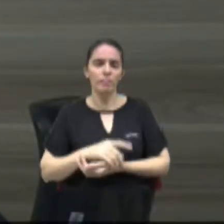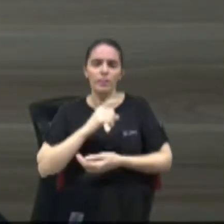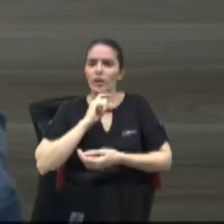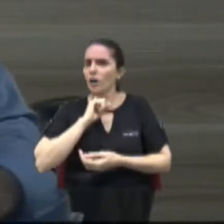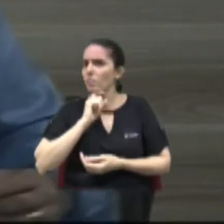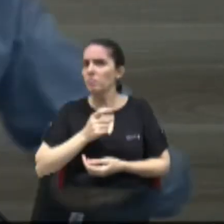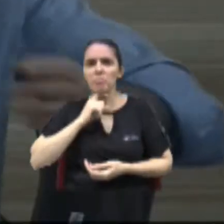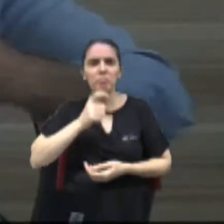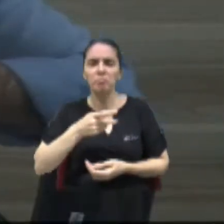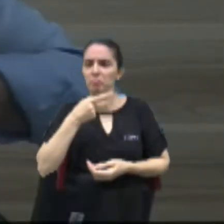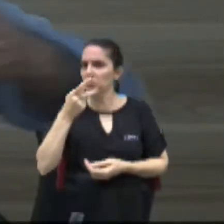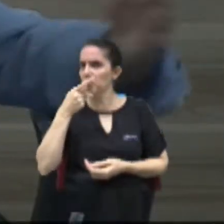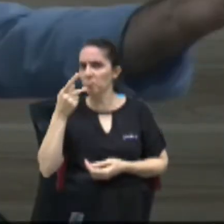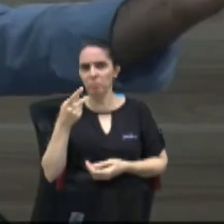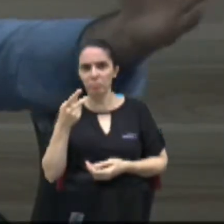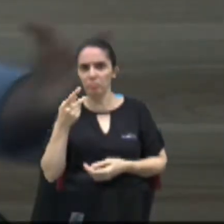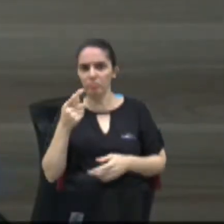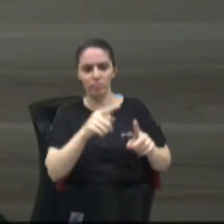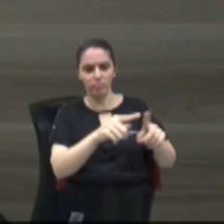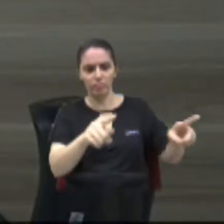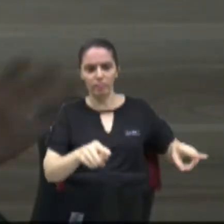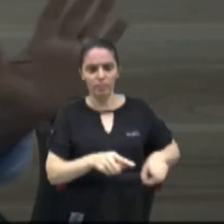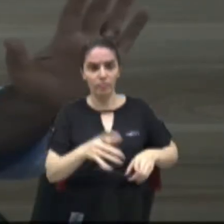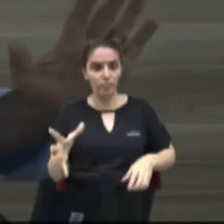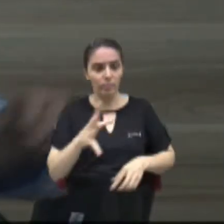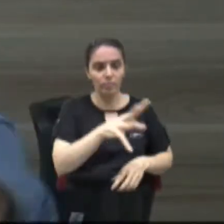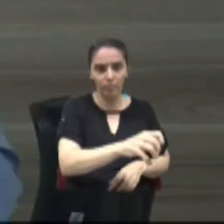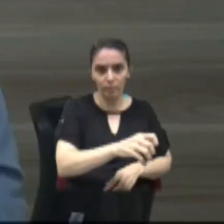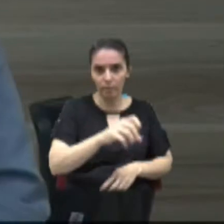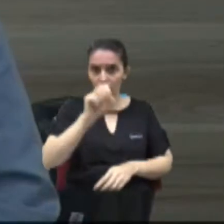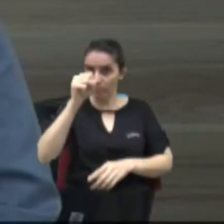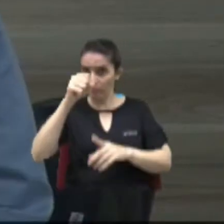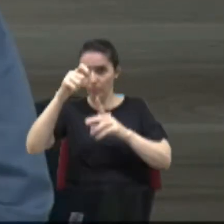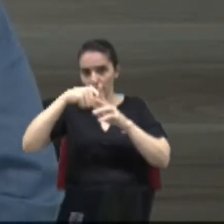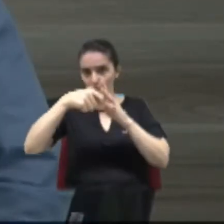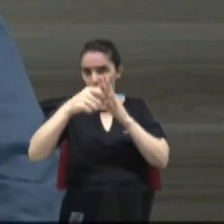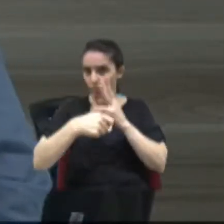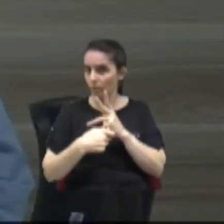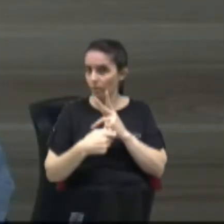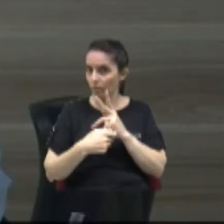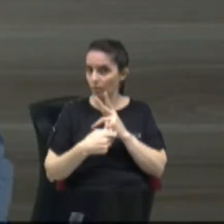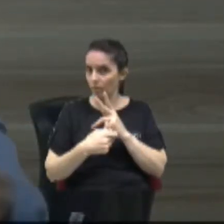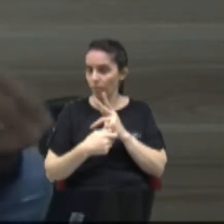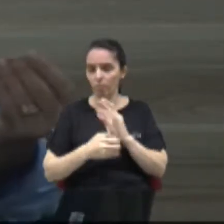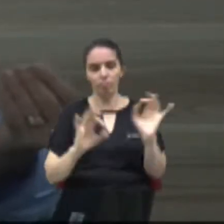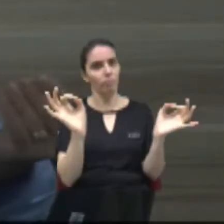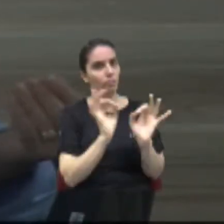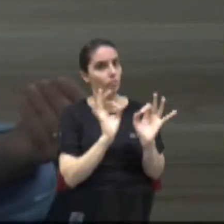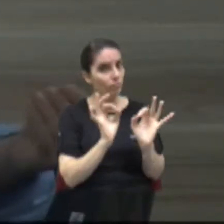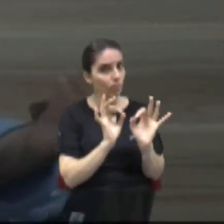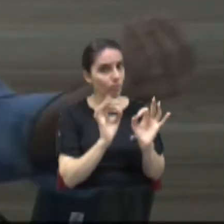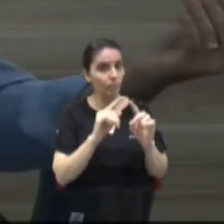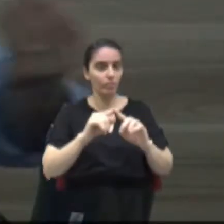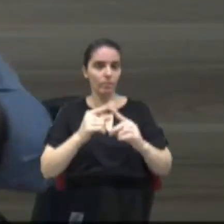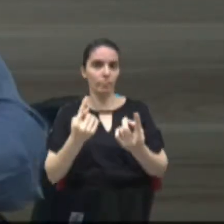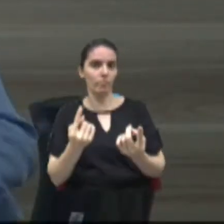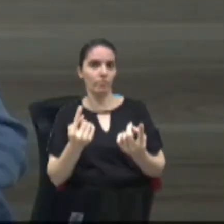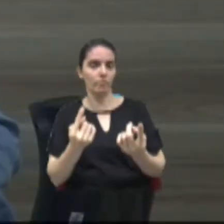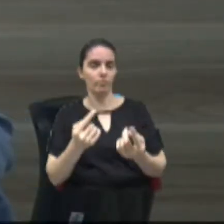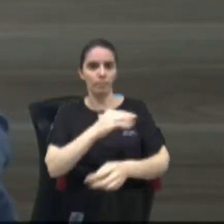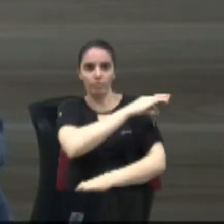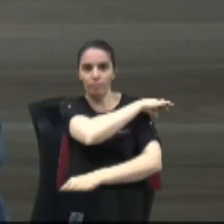hospital? Então, realmente, é uma coisa que a gente precisa se preocupar. Em relação ao Roberto Dias, e desde o